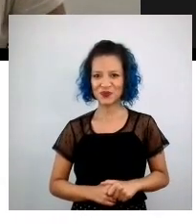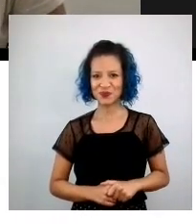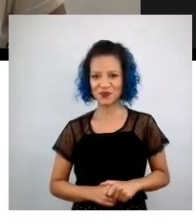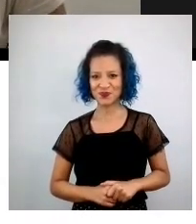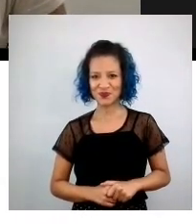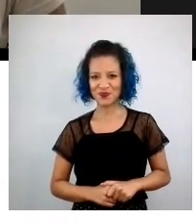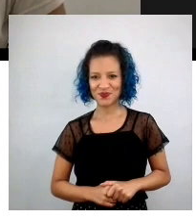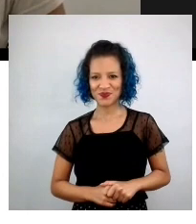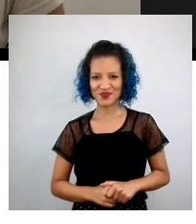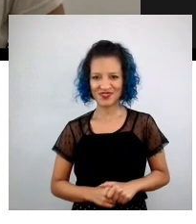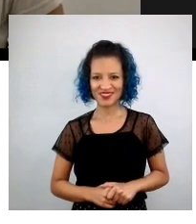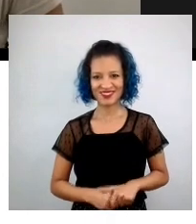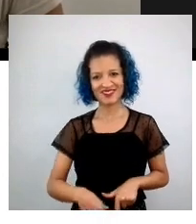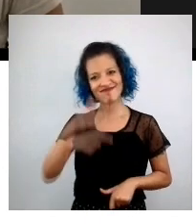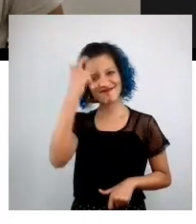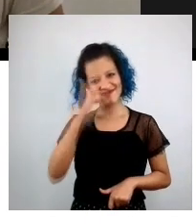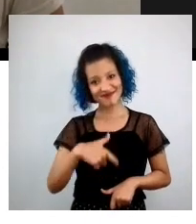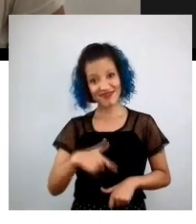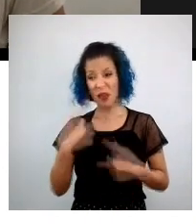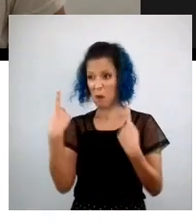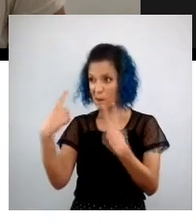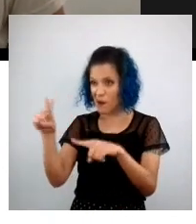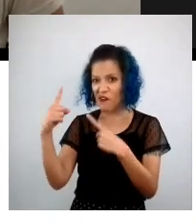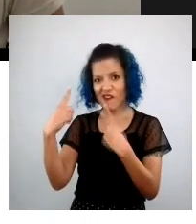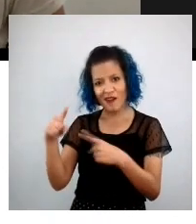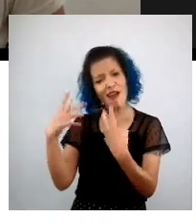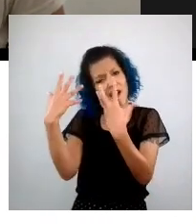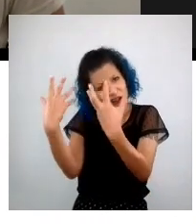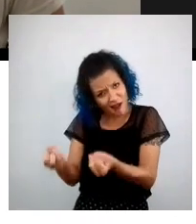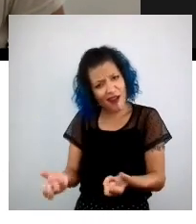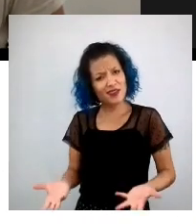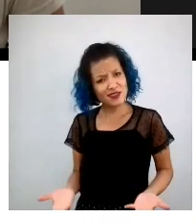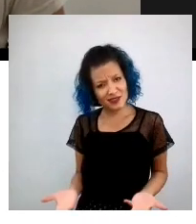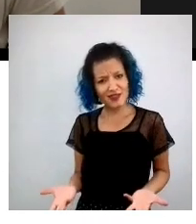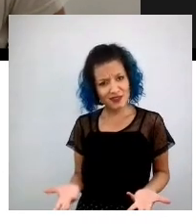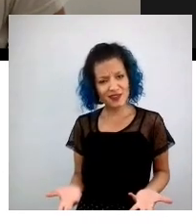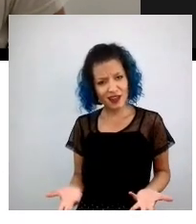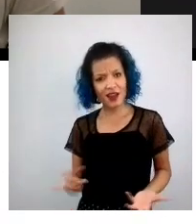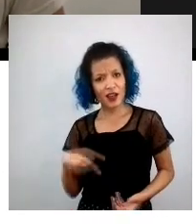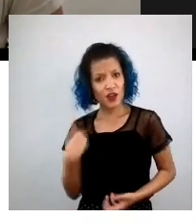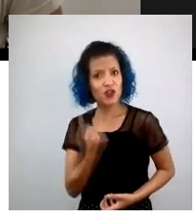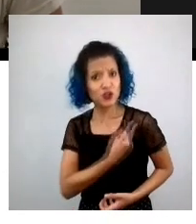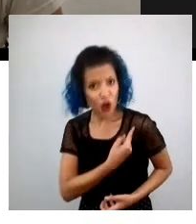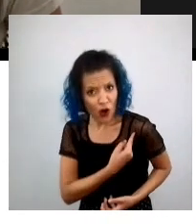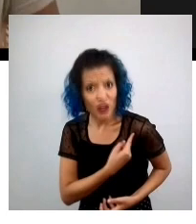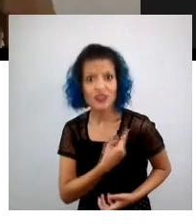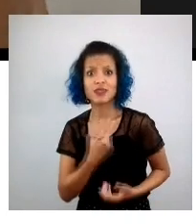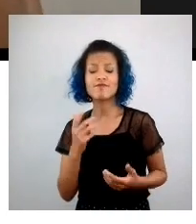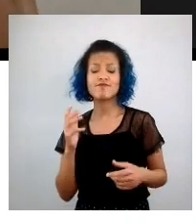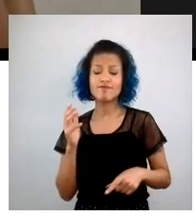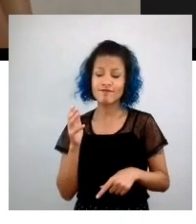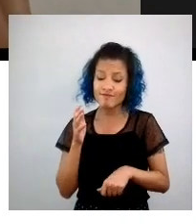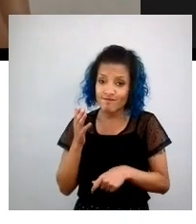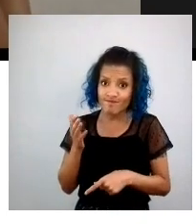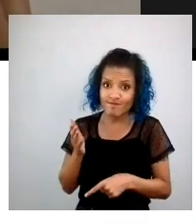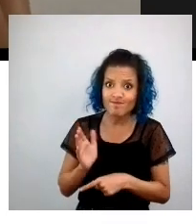aceitar a provocação nesse lugar de que nós somos agentes de transformação, sim.